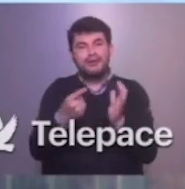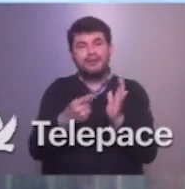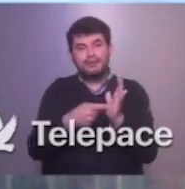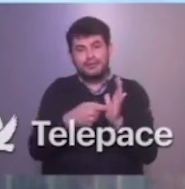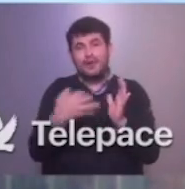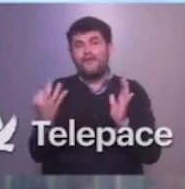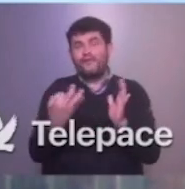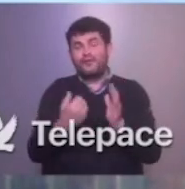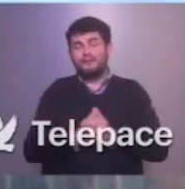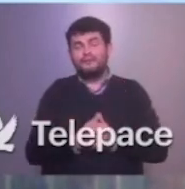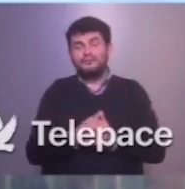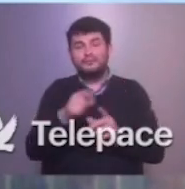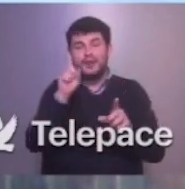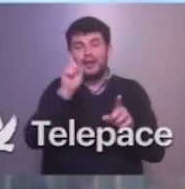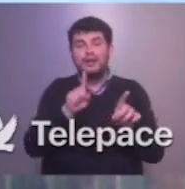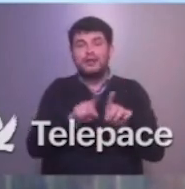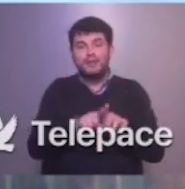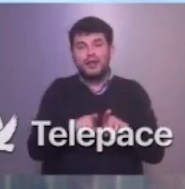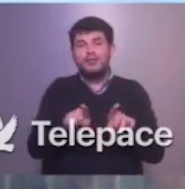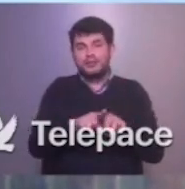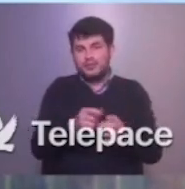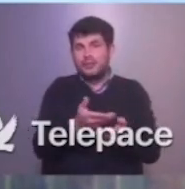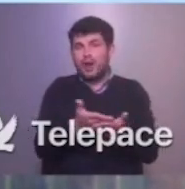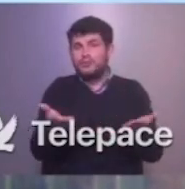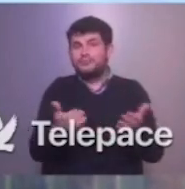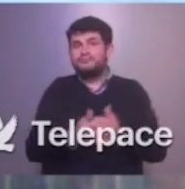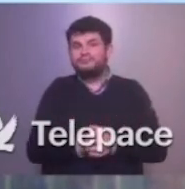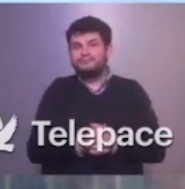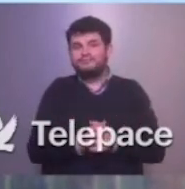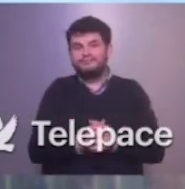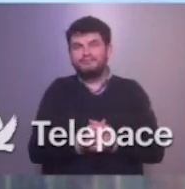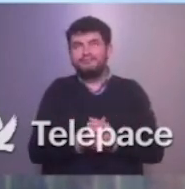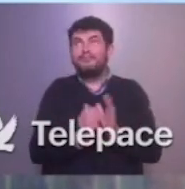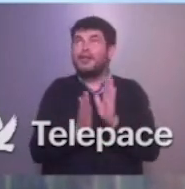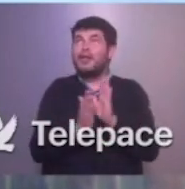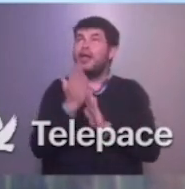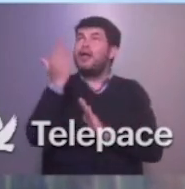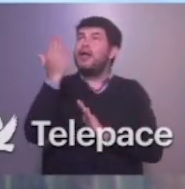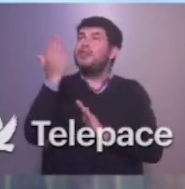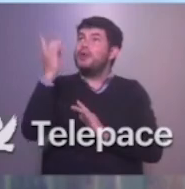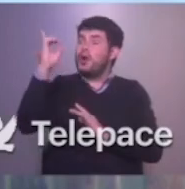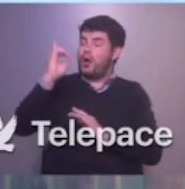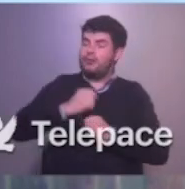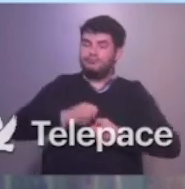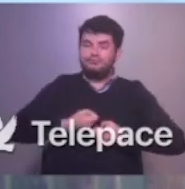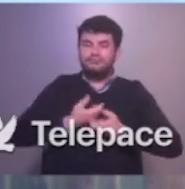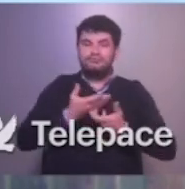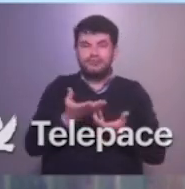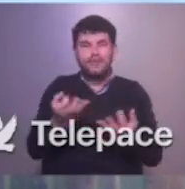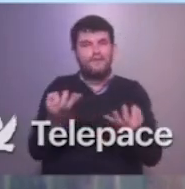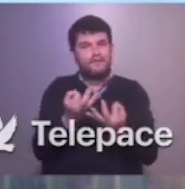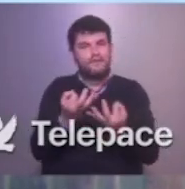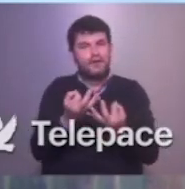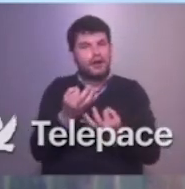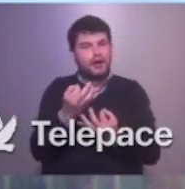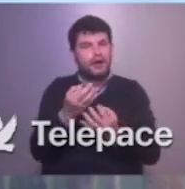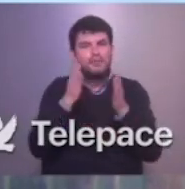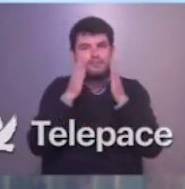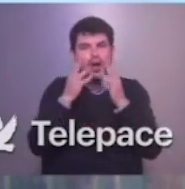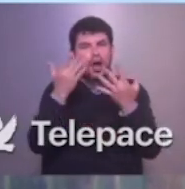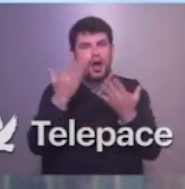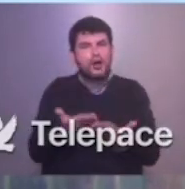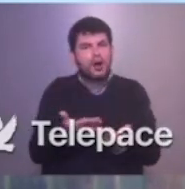necessárias. Irmãs e irmãos, a palavra de Deus que acabamos de escutar